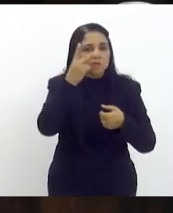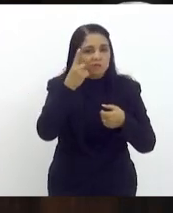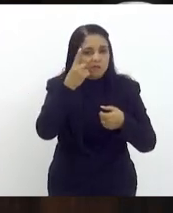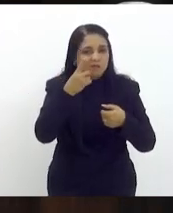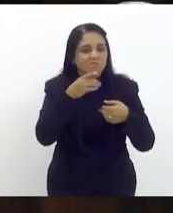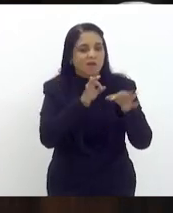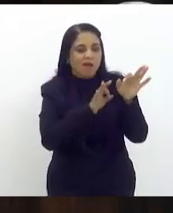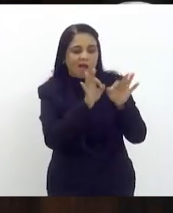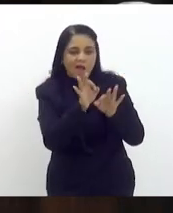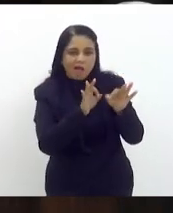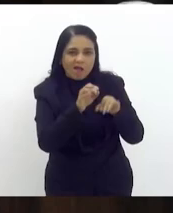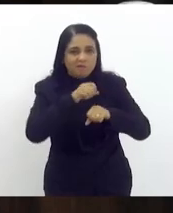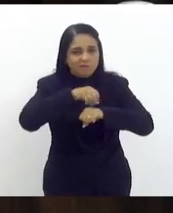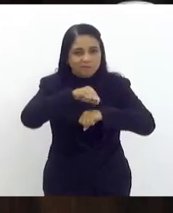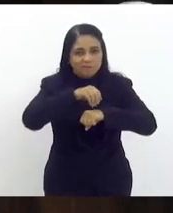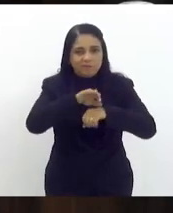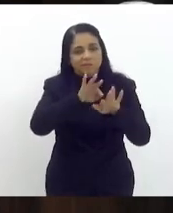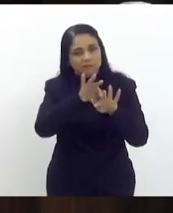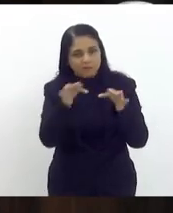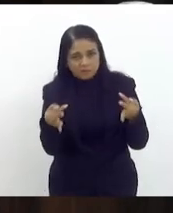a indicação simples.